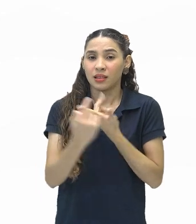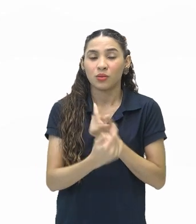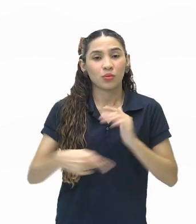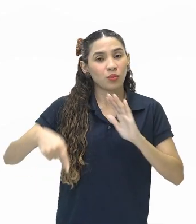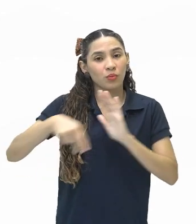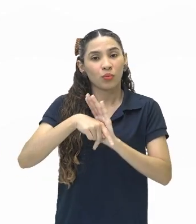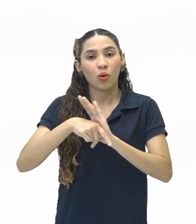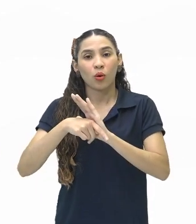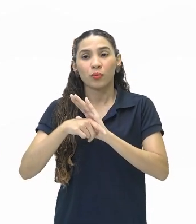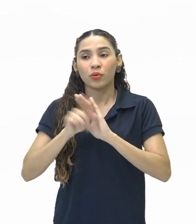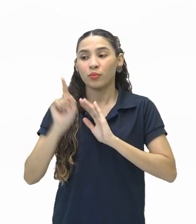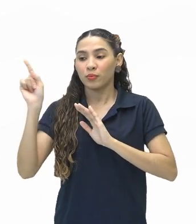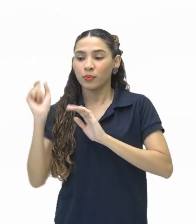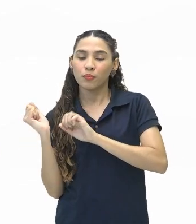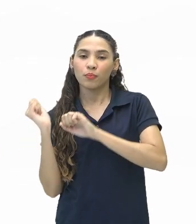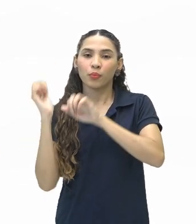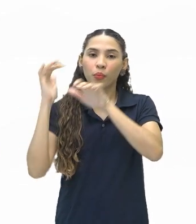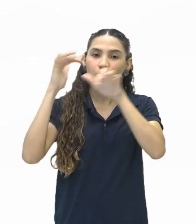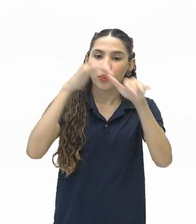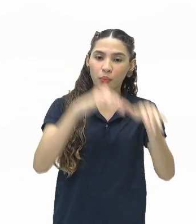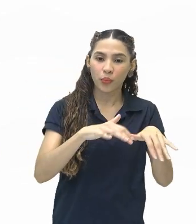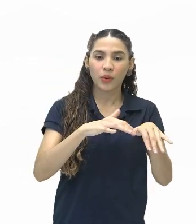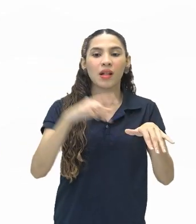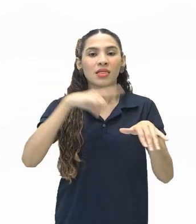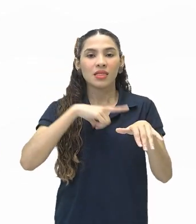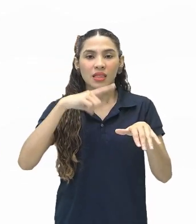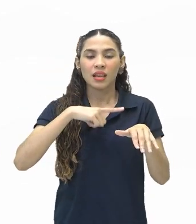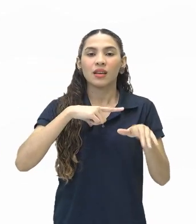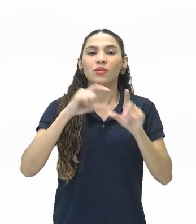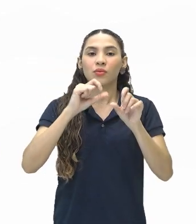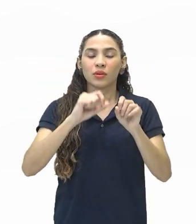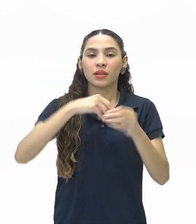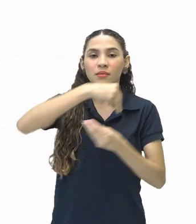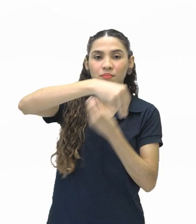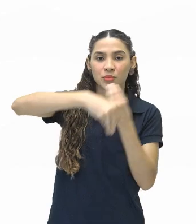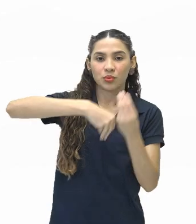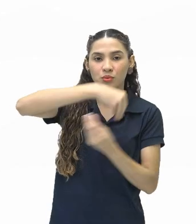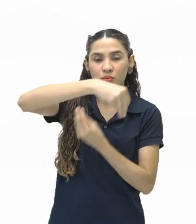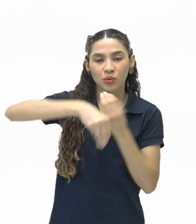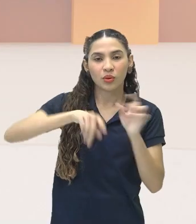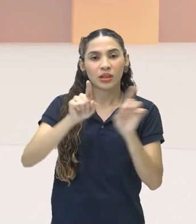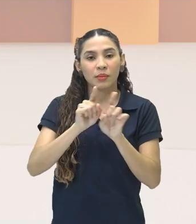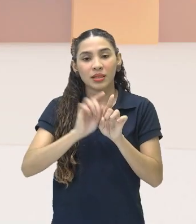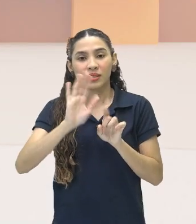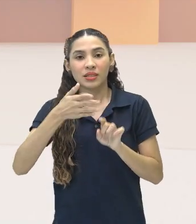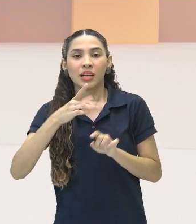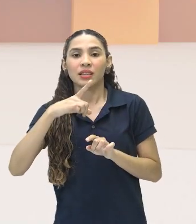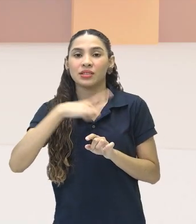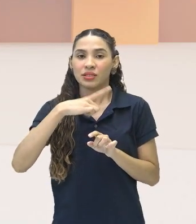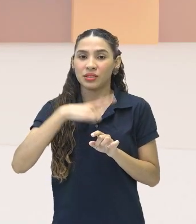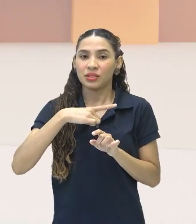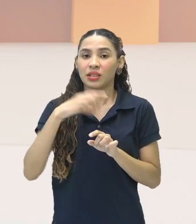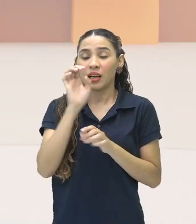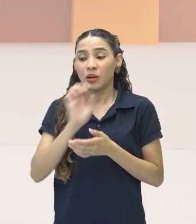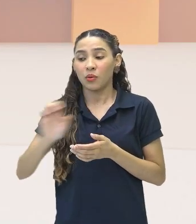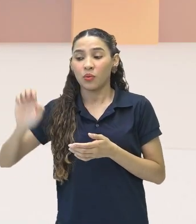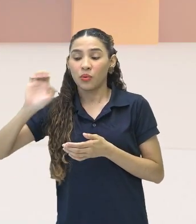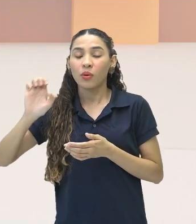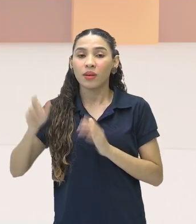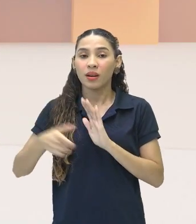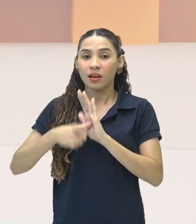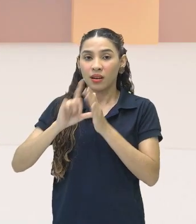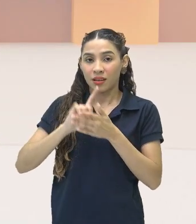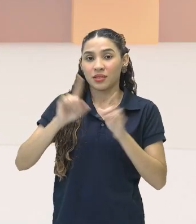de lá para cá. Houve esse sincretismo que se misturou com aquilo que já estava vindo da Europa